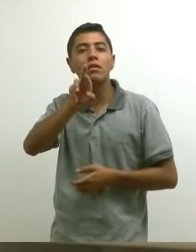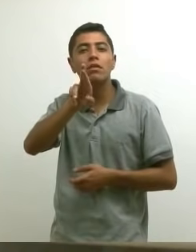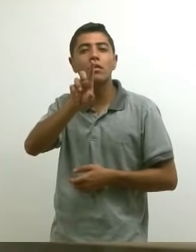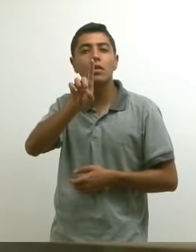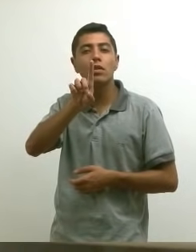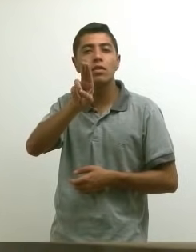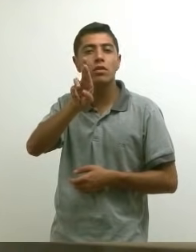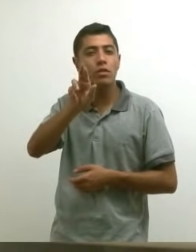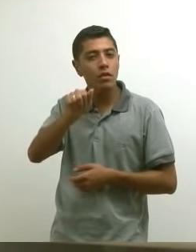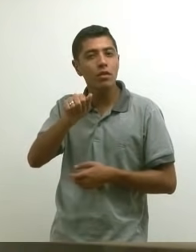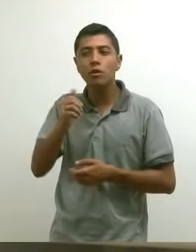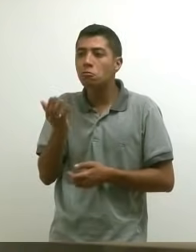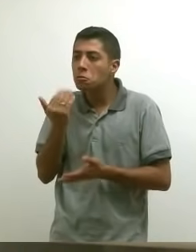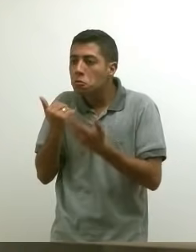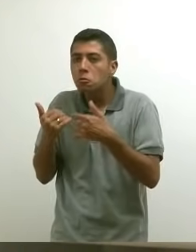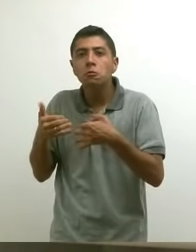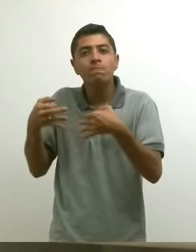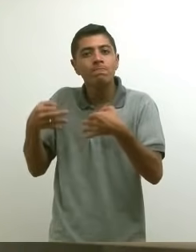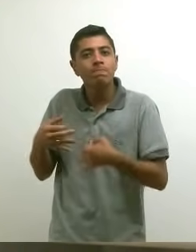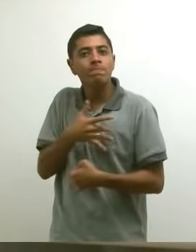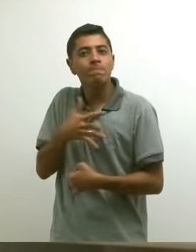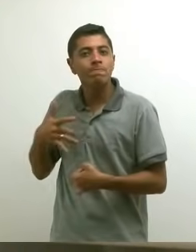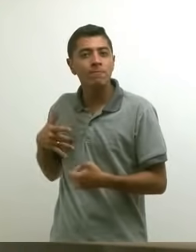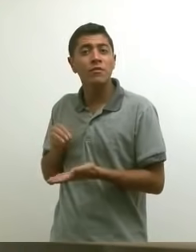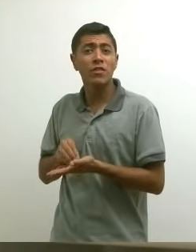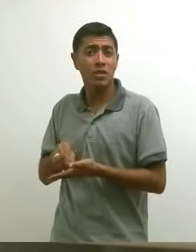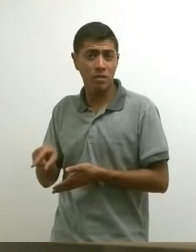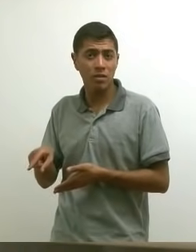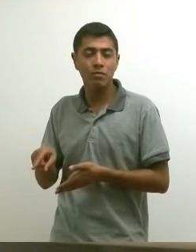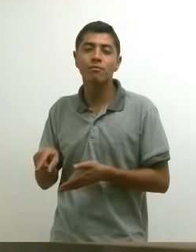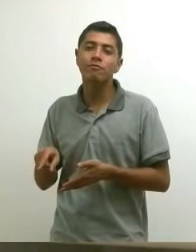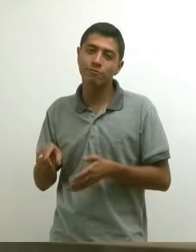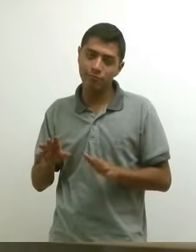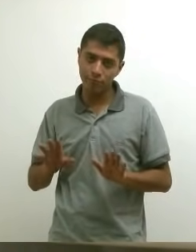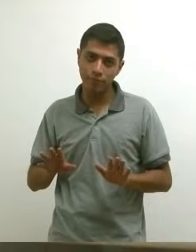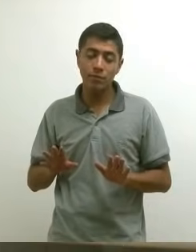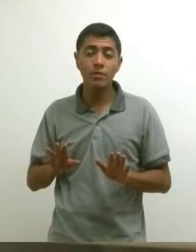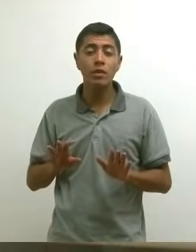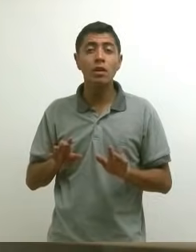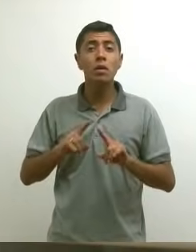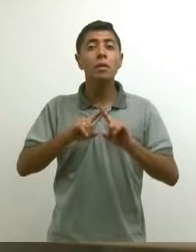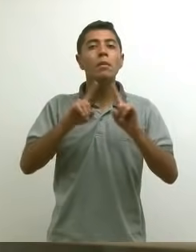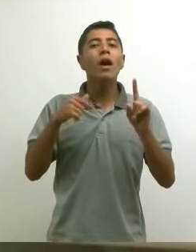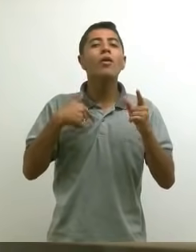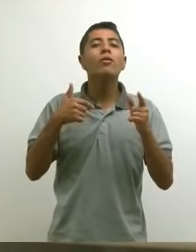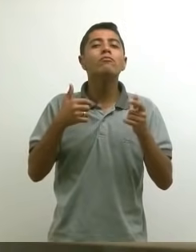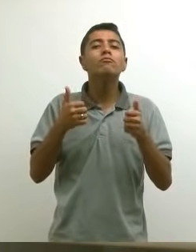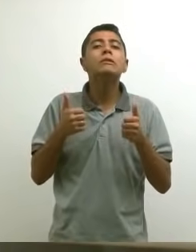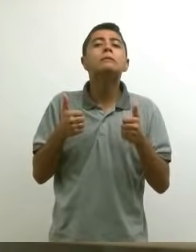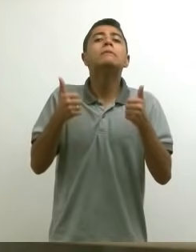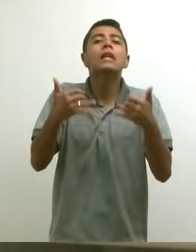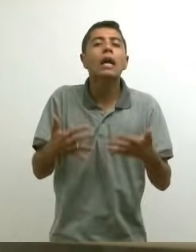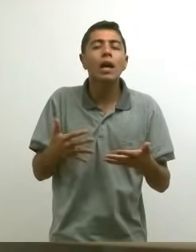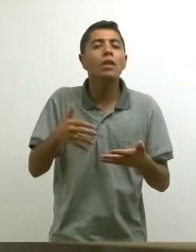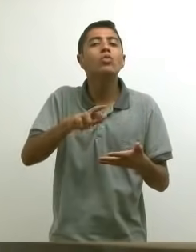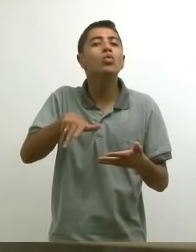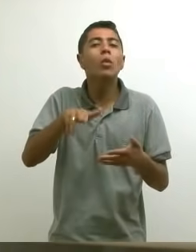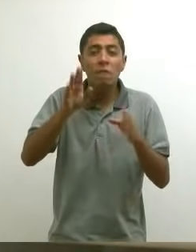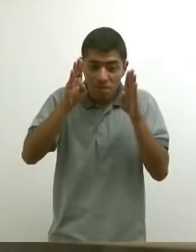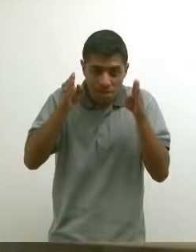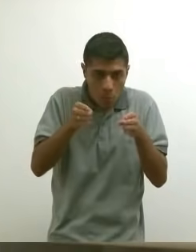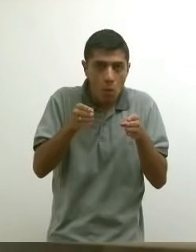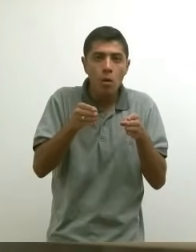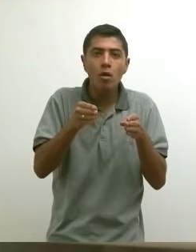pode levar agora o que estou vendo caracterizar pra vocês não é questão médica alergia eu quero botar no mesmo saco na